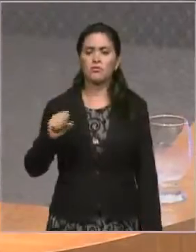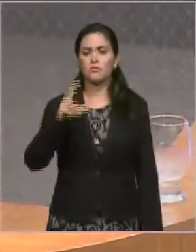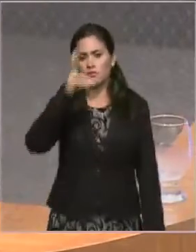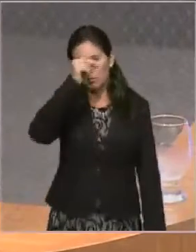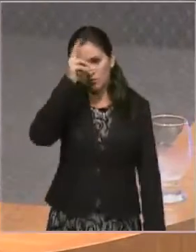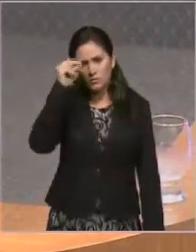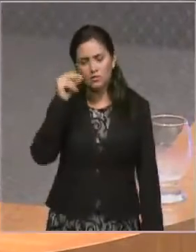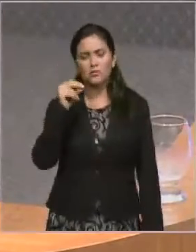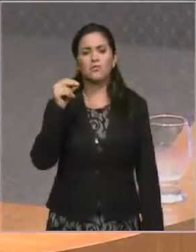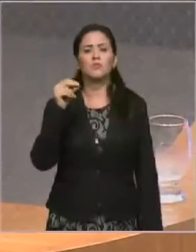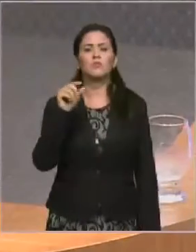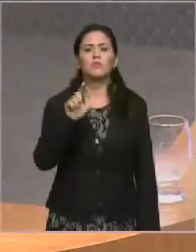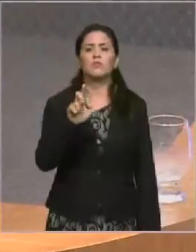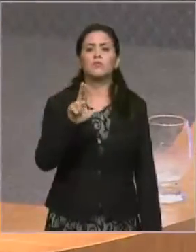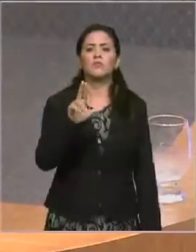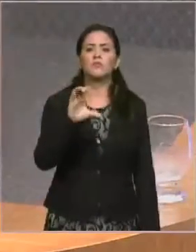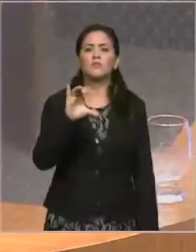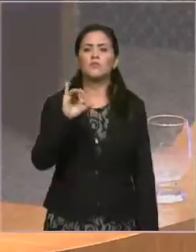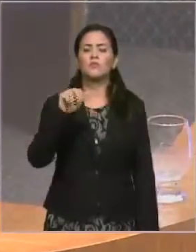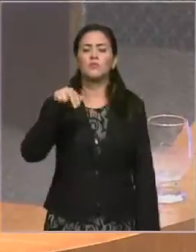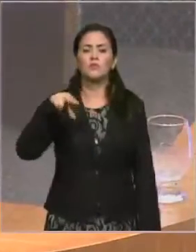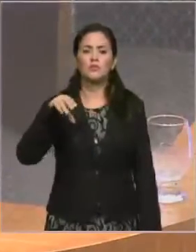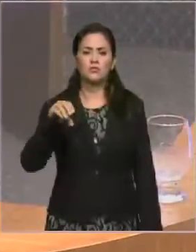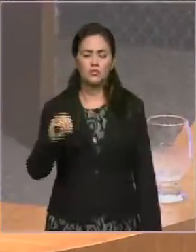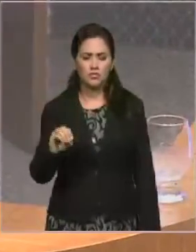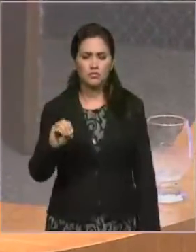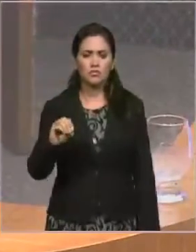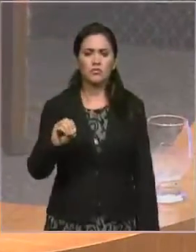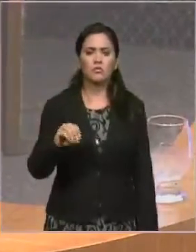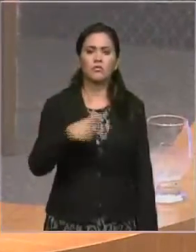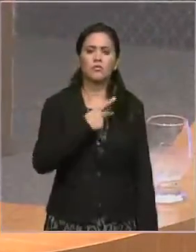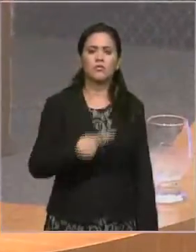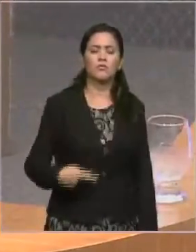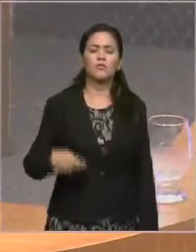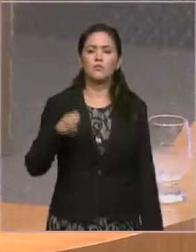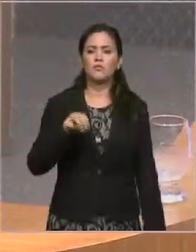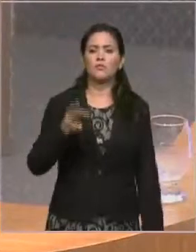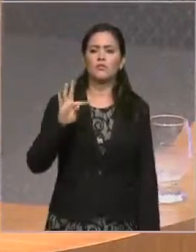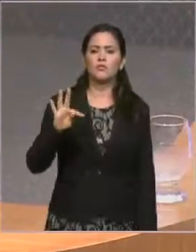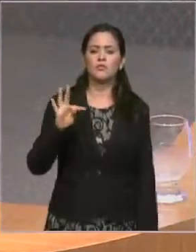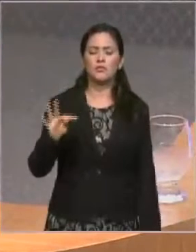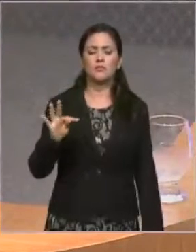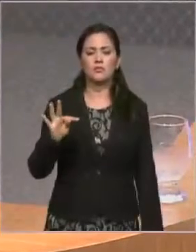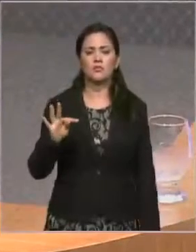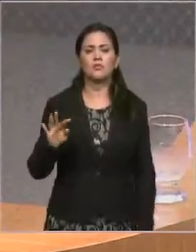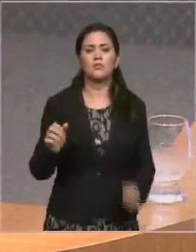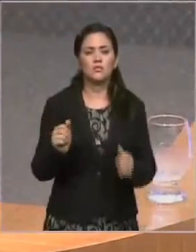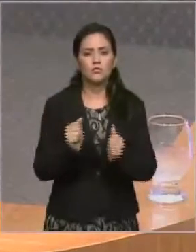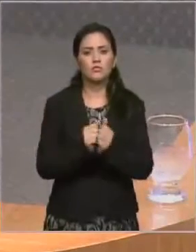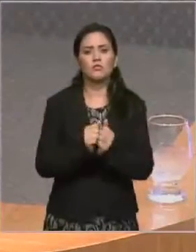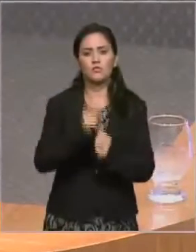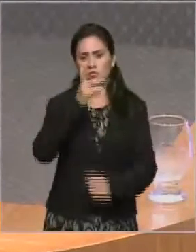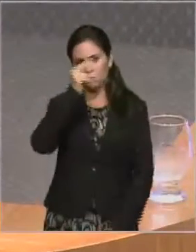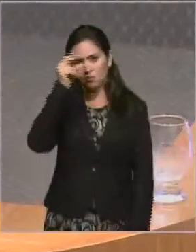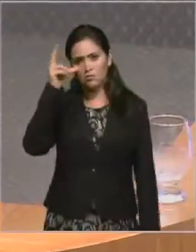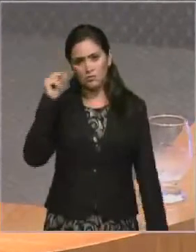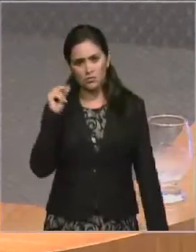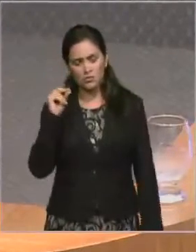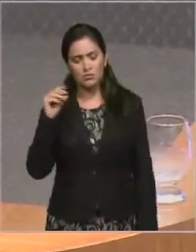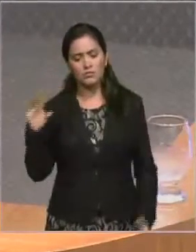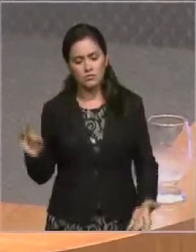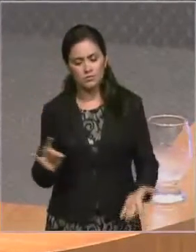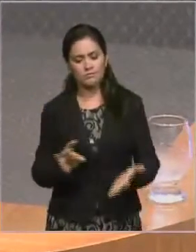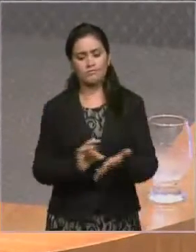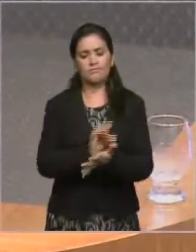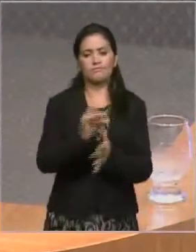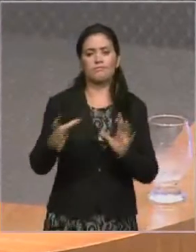prefeito Luciano Leitor, diversas autoridades, o presidente da NTT, o Jorge Bastos, junto com o prefeito Luciano, que assinaram o consórcio,